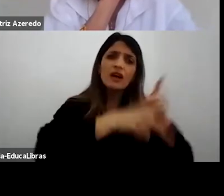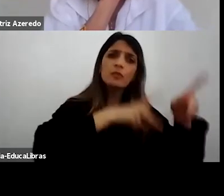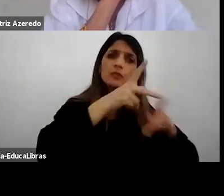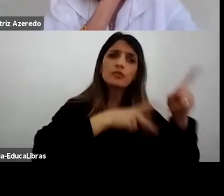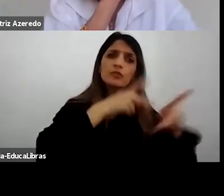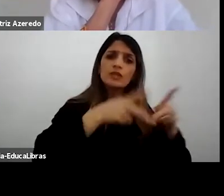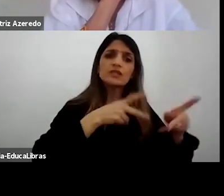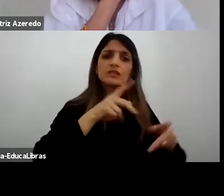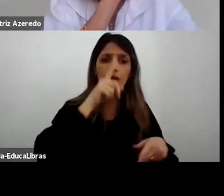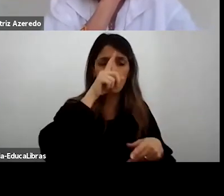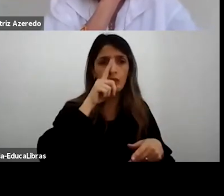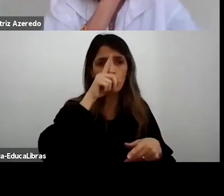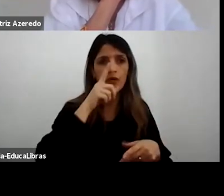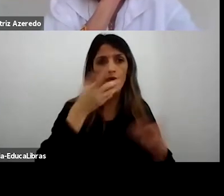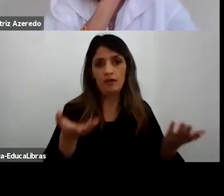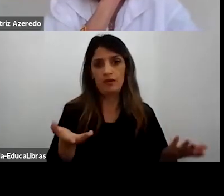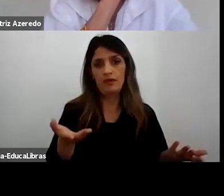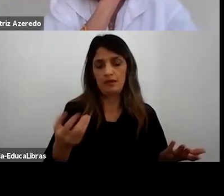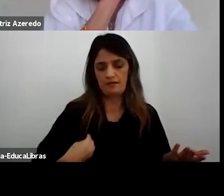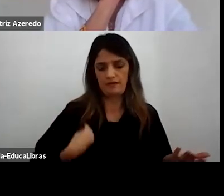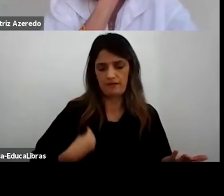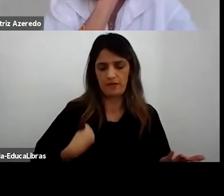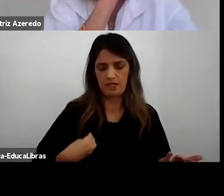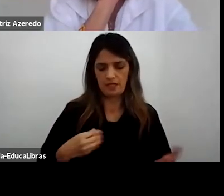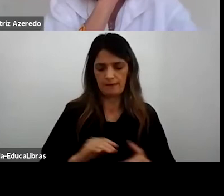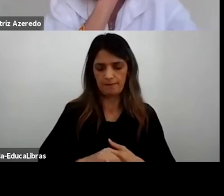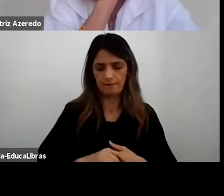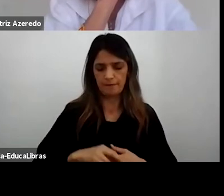vulneráveis. Quem quer responder, levanta a mão.